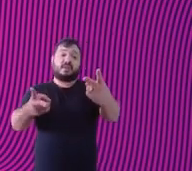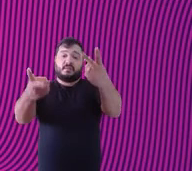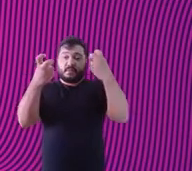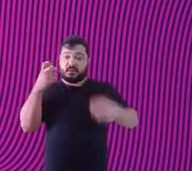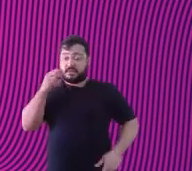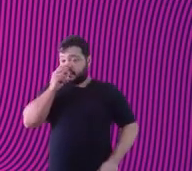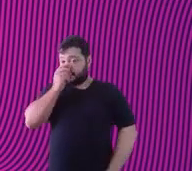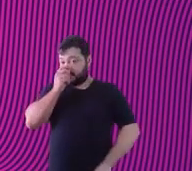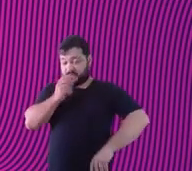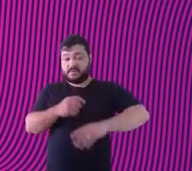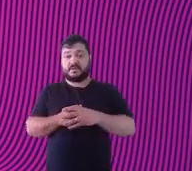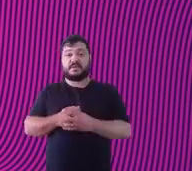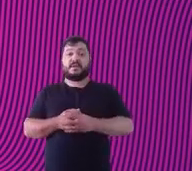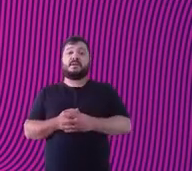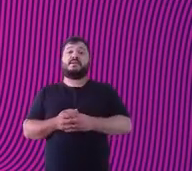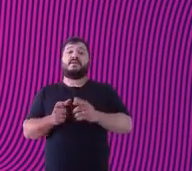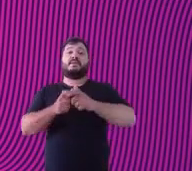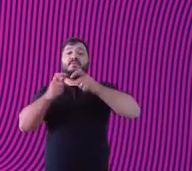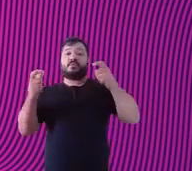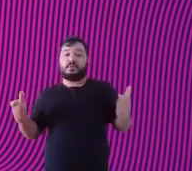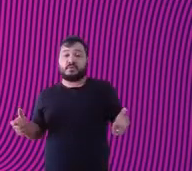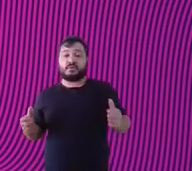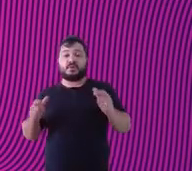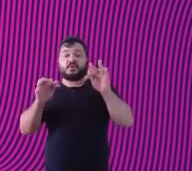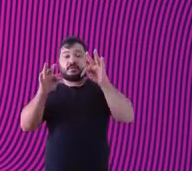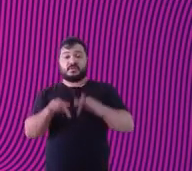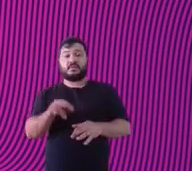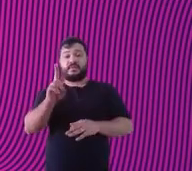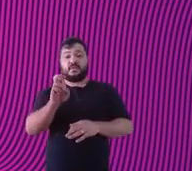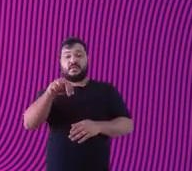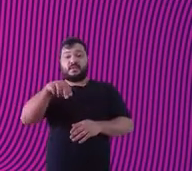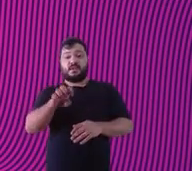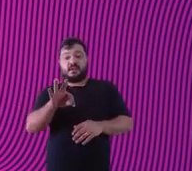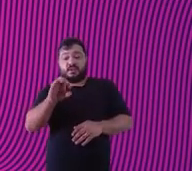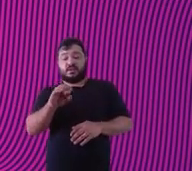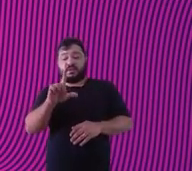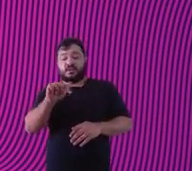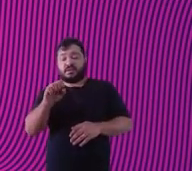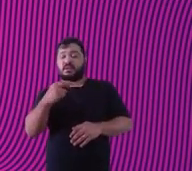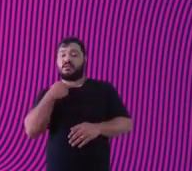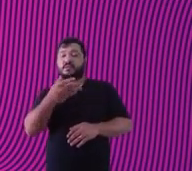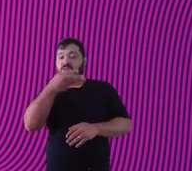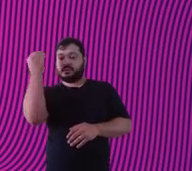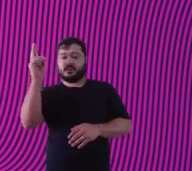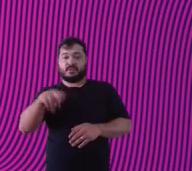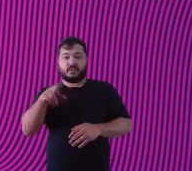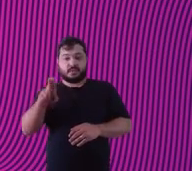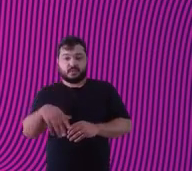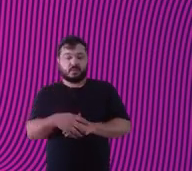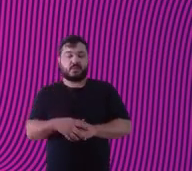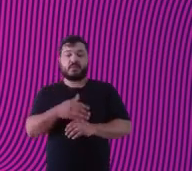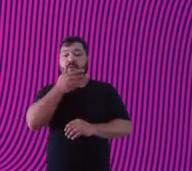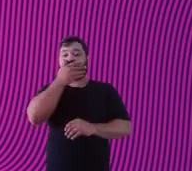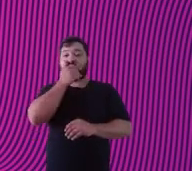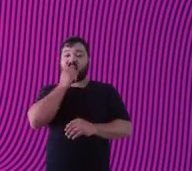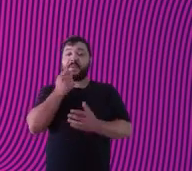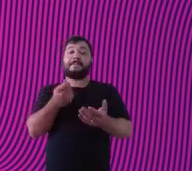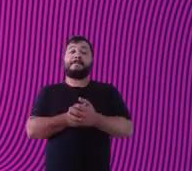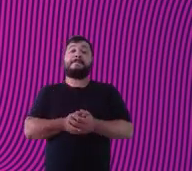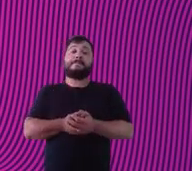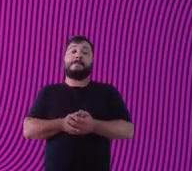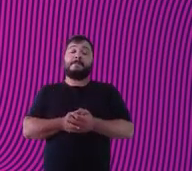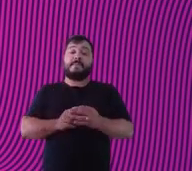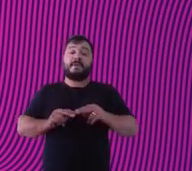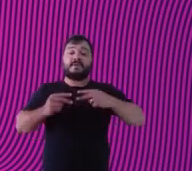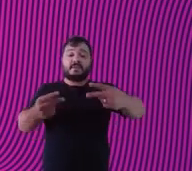Onde está aqui muito grande e finalmente o Vêneto classe podemos esquecer nunca né é a é a fruta para